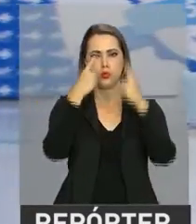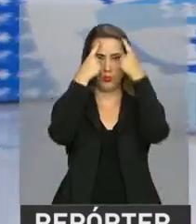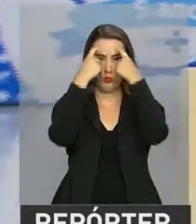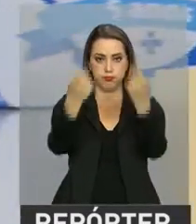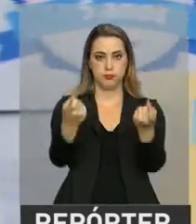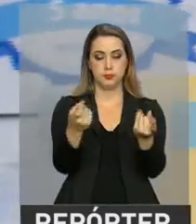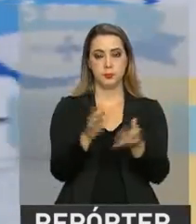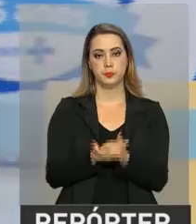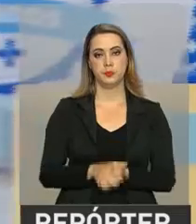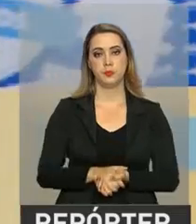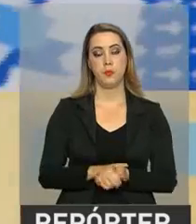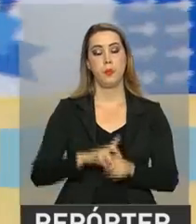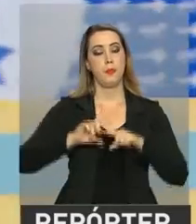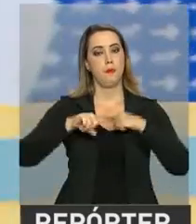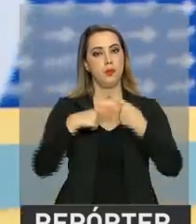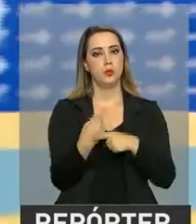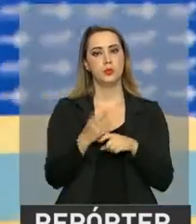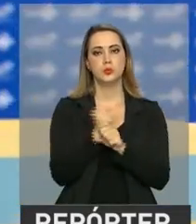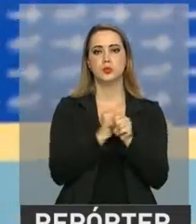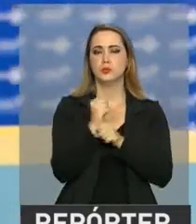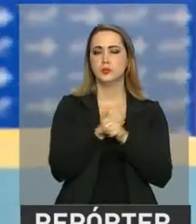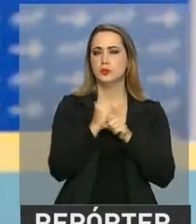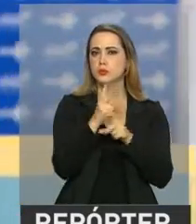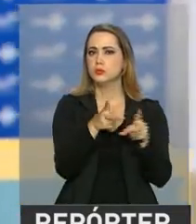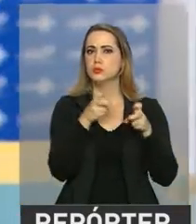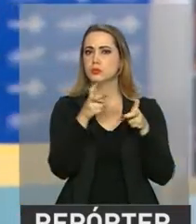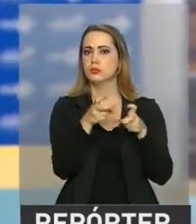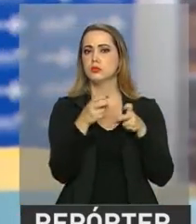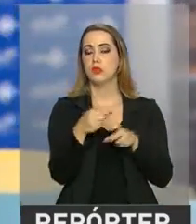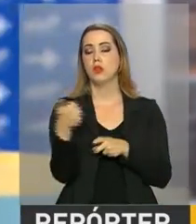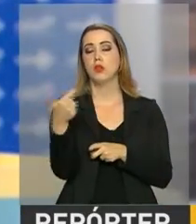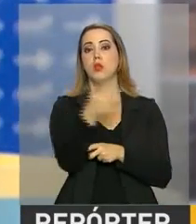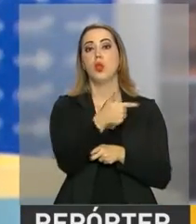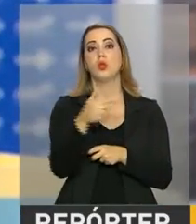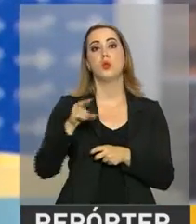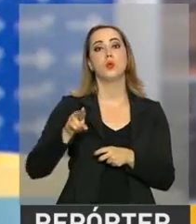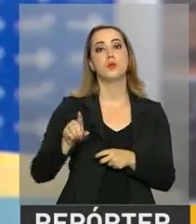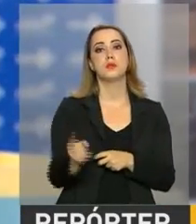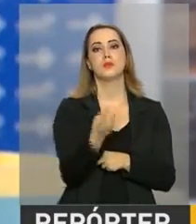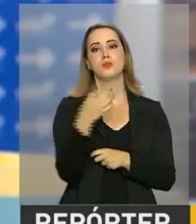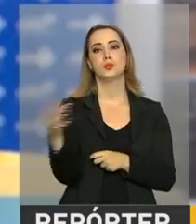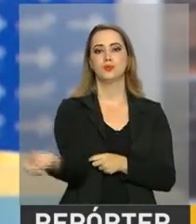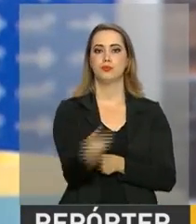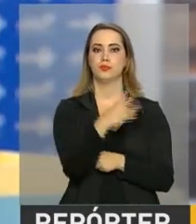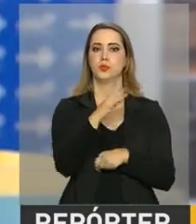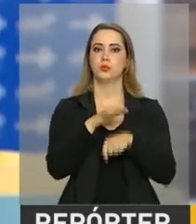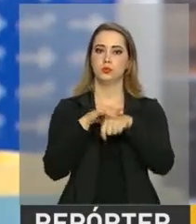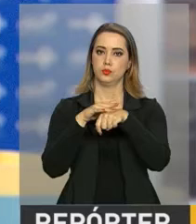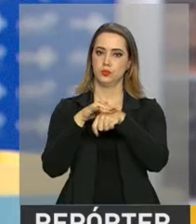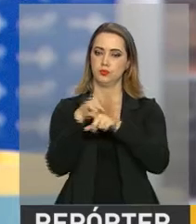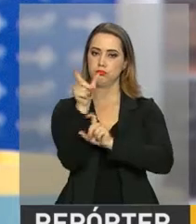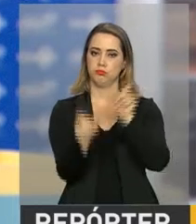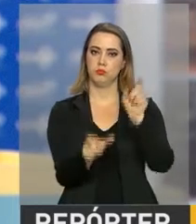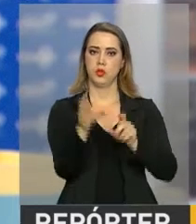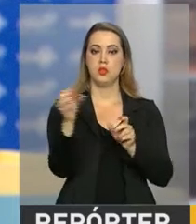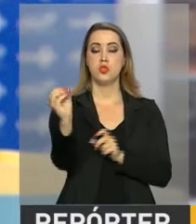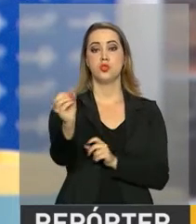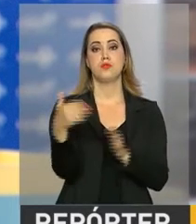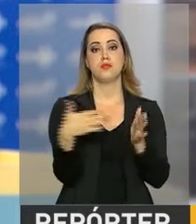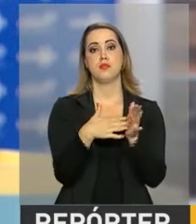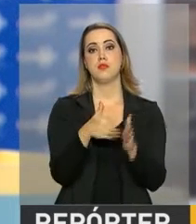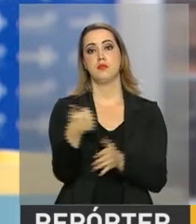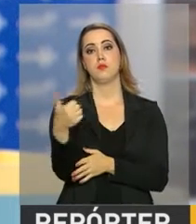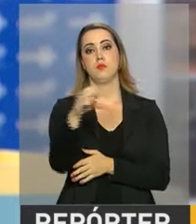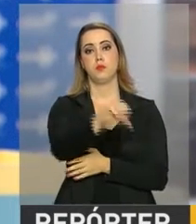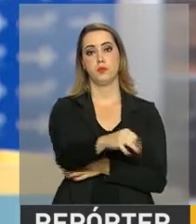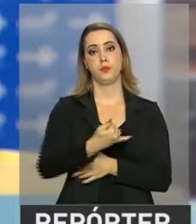vem, a estimativa do Instituto Nacional do Câncer é de 12.600 novos casos na faixa etária de 0 a 19